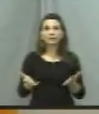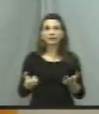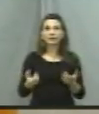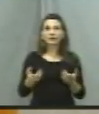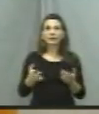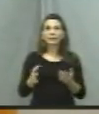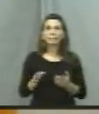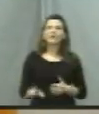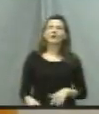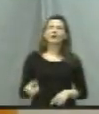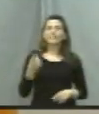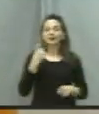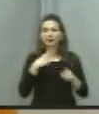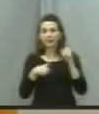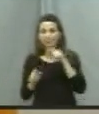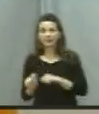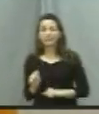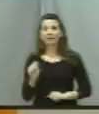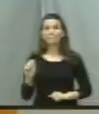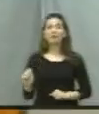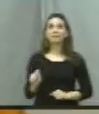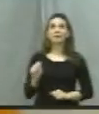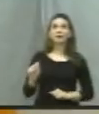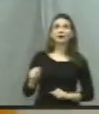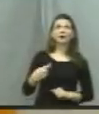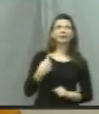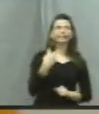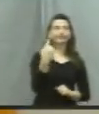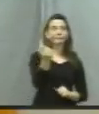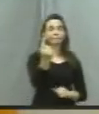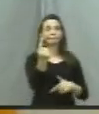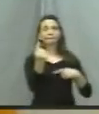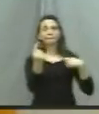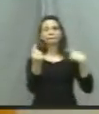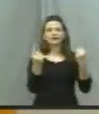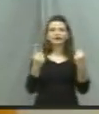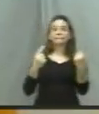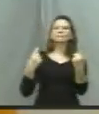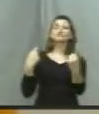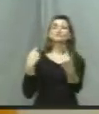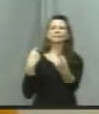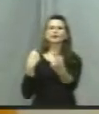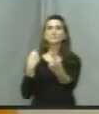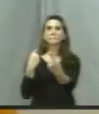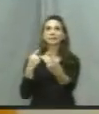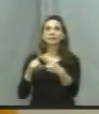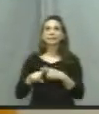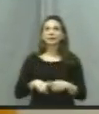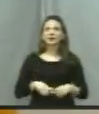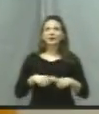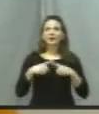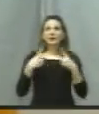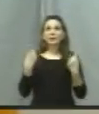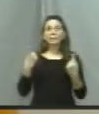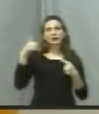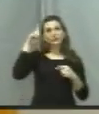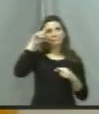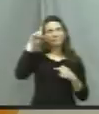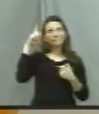reclama-se de Araraquara, disso, daquilo, só que no dia